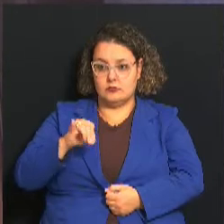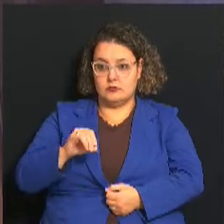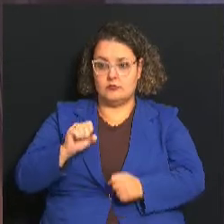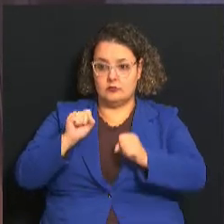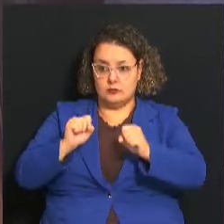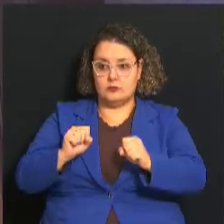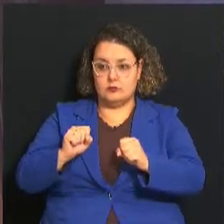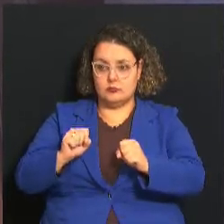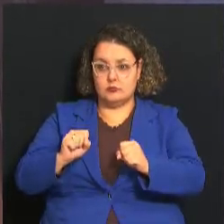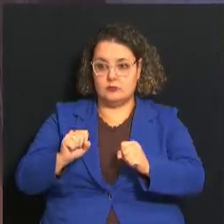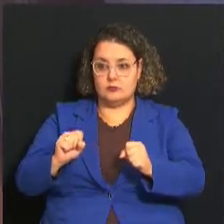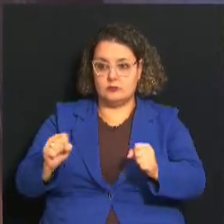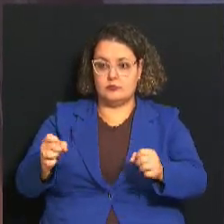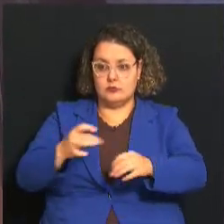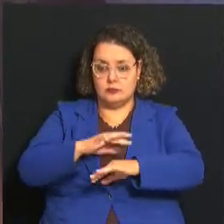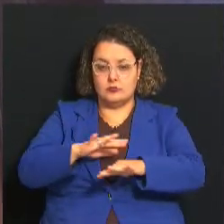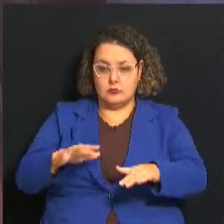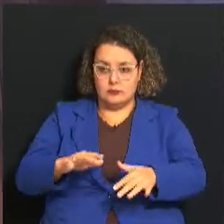e aí eu fecho com isso,